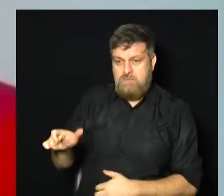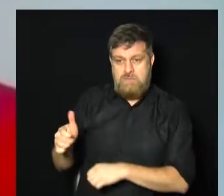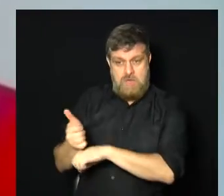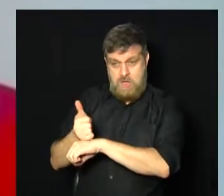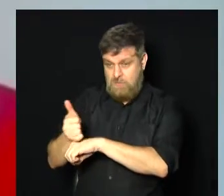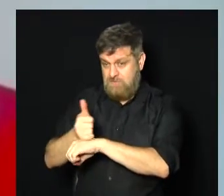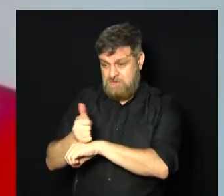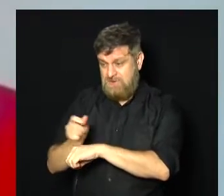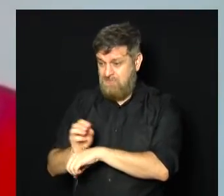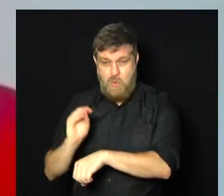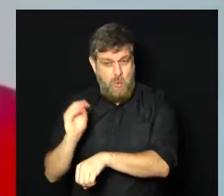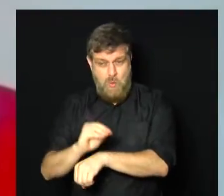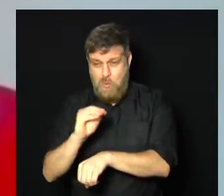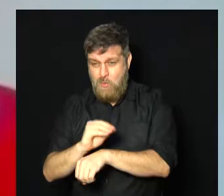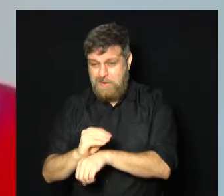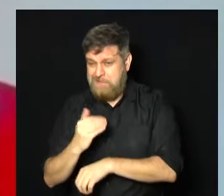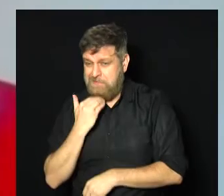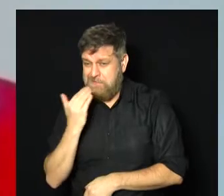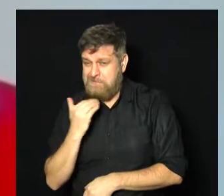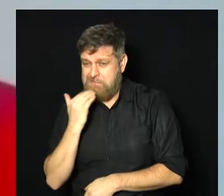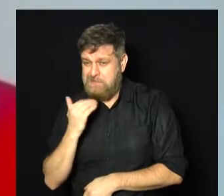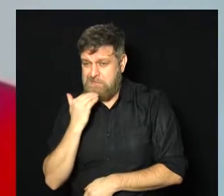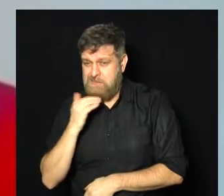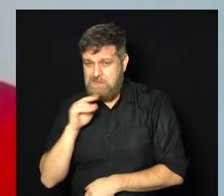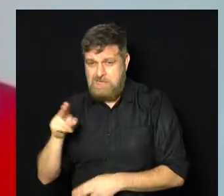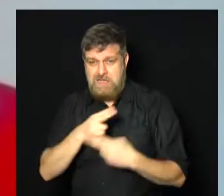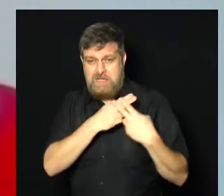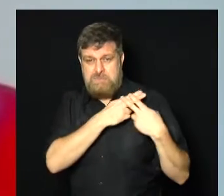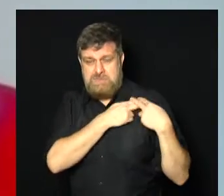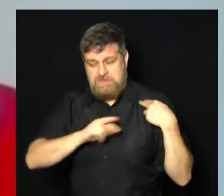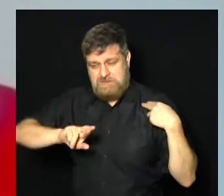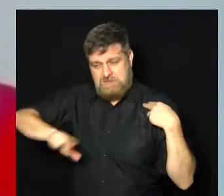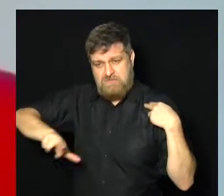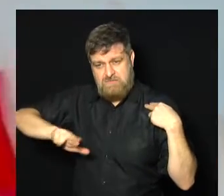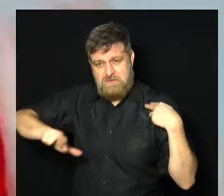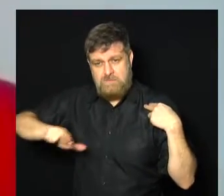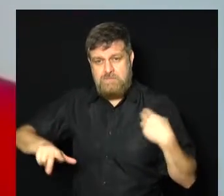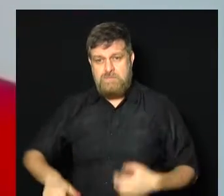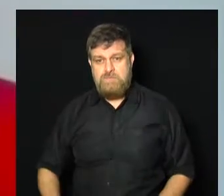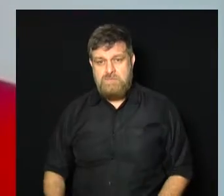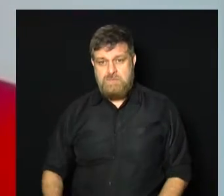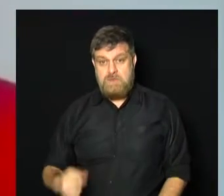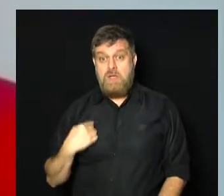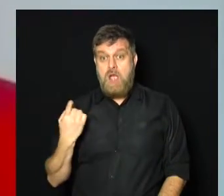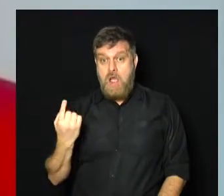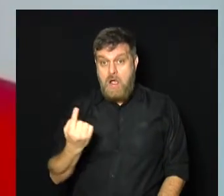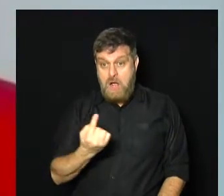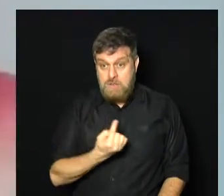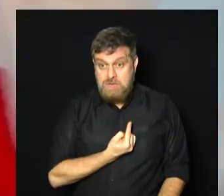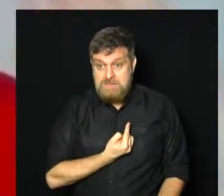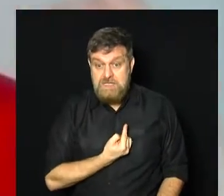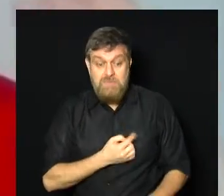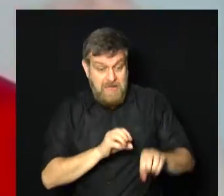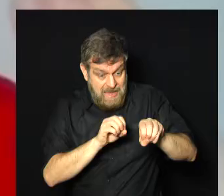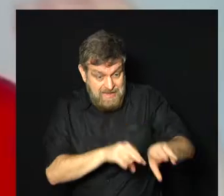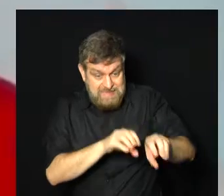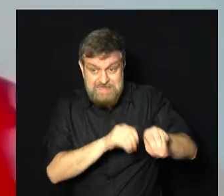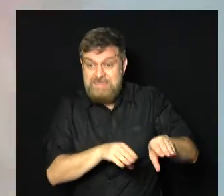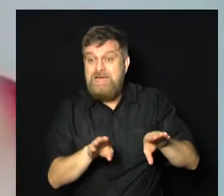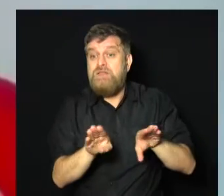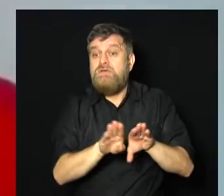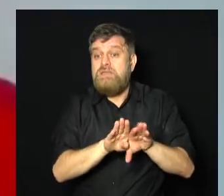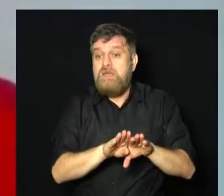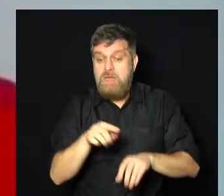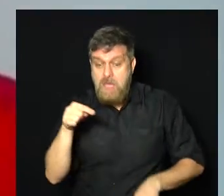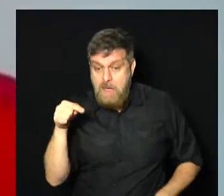que não leva ao banheiro, não troca as roupas. Nós estamos educando as crianças. E nós estamos educando a criança